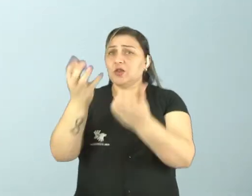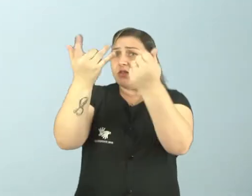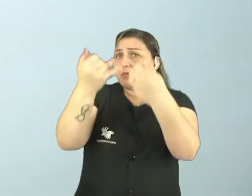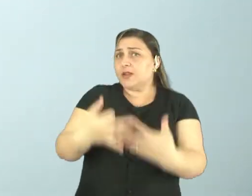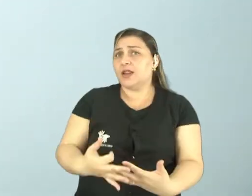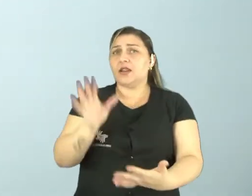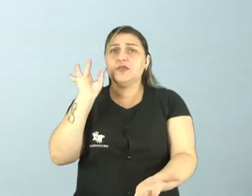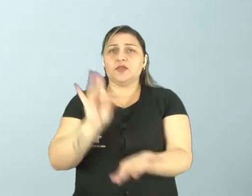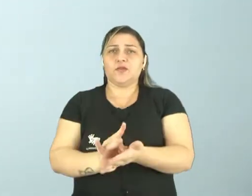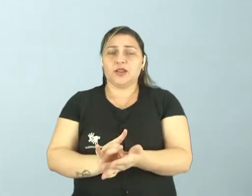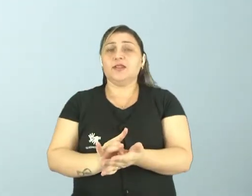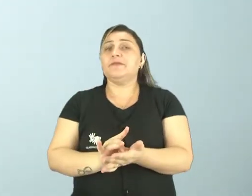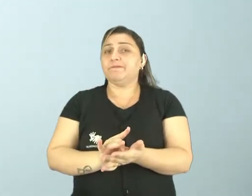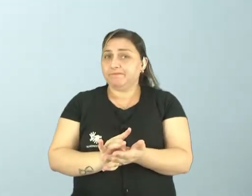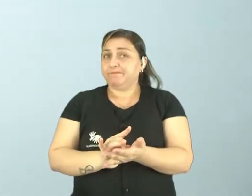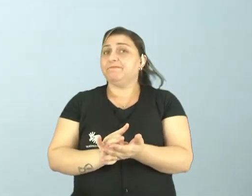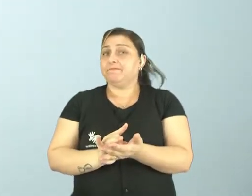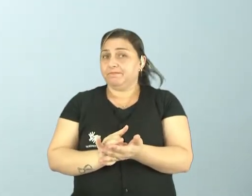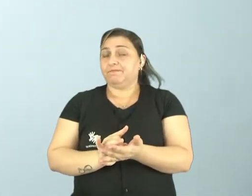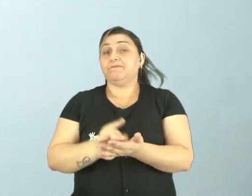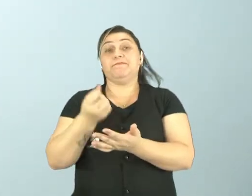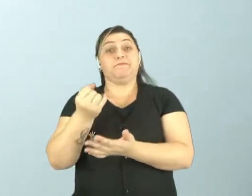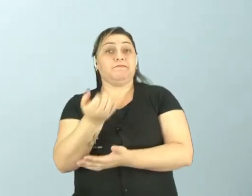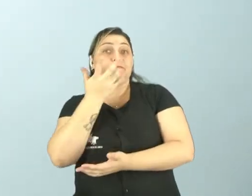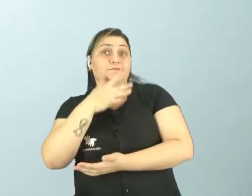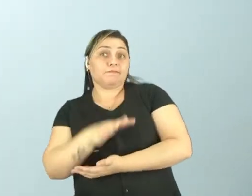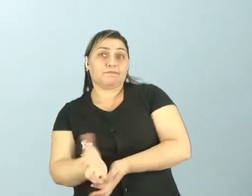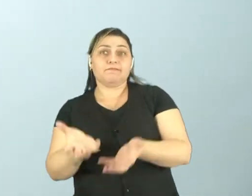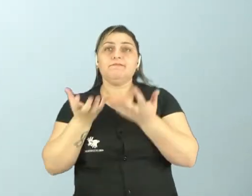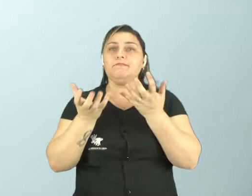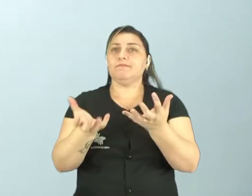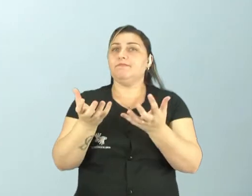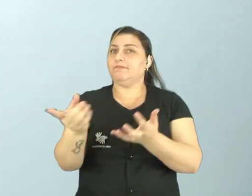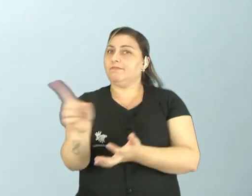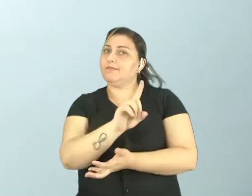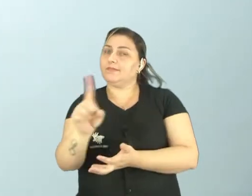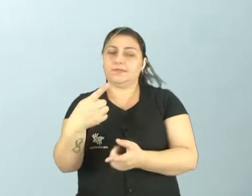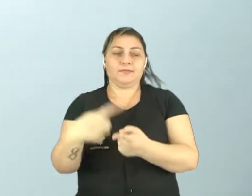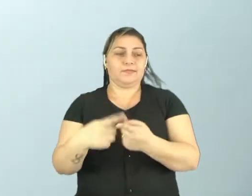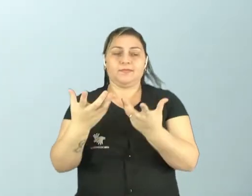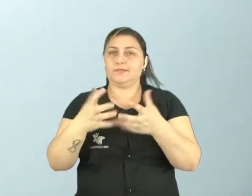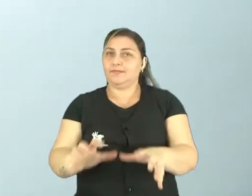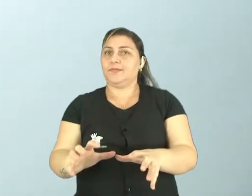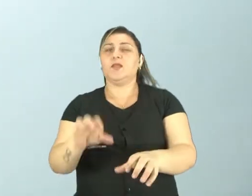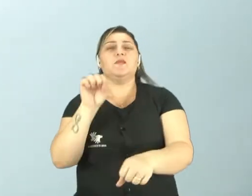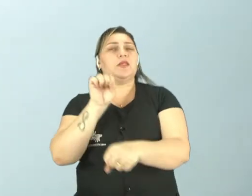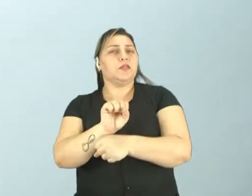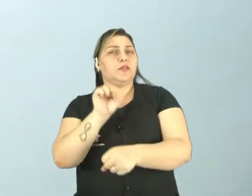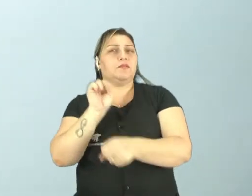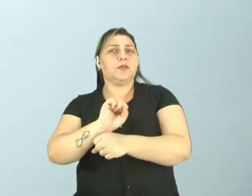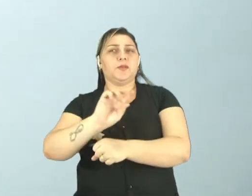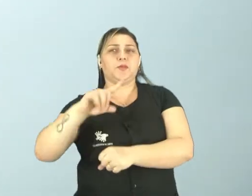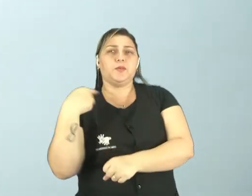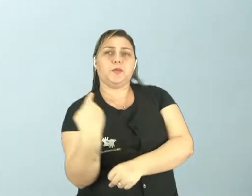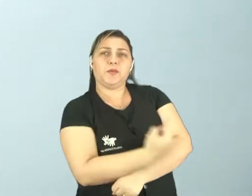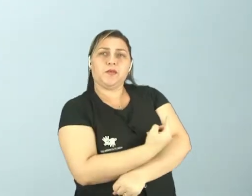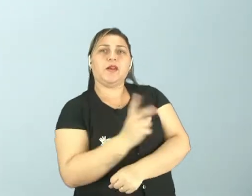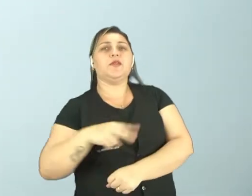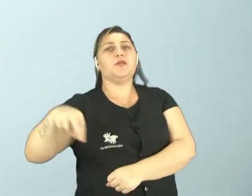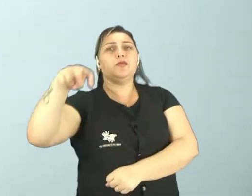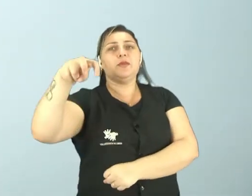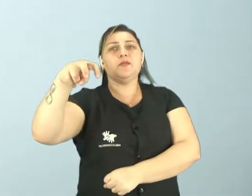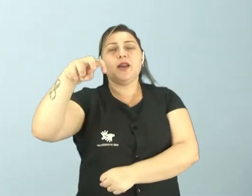argumentação, certo? Se uma criança quer subir no armário e se você diz não, porque não pode, ela vai esperar você virar as costas e ela vai